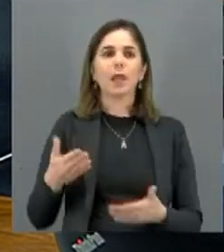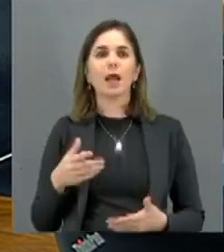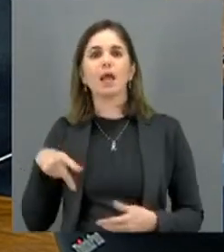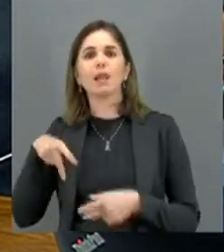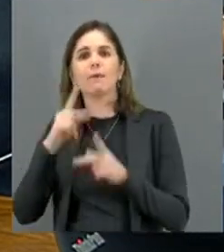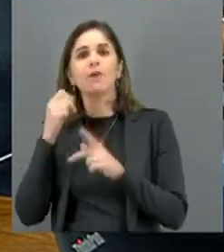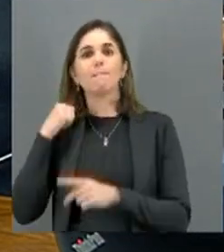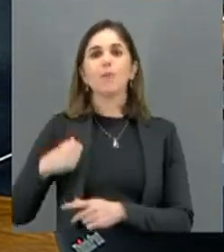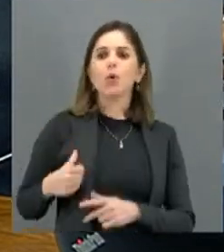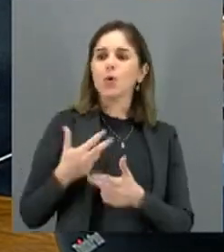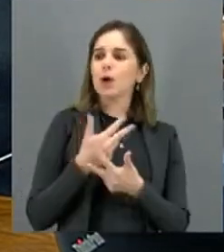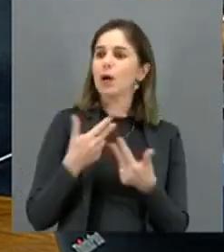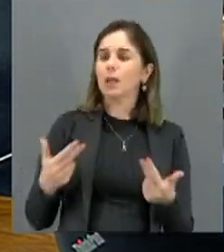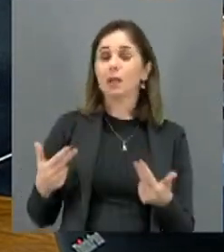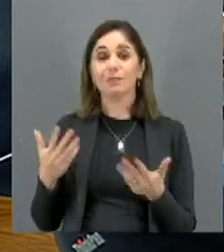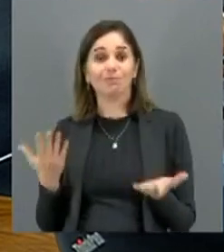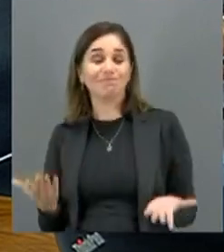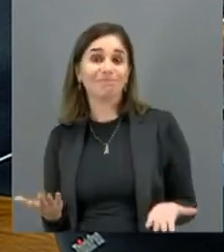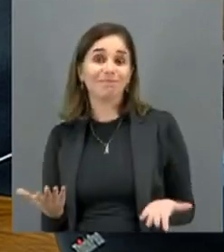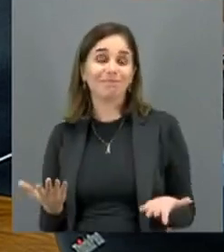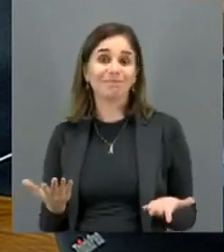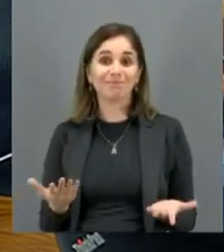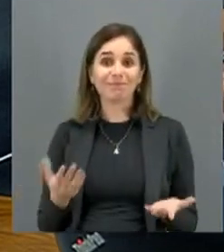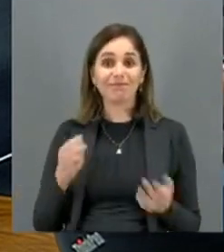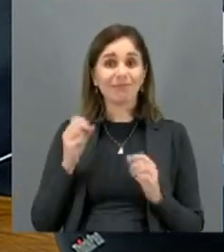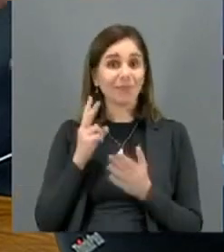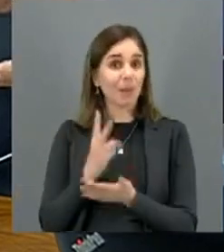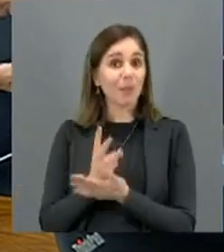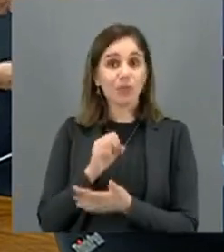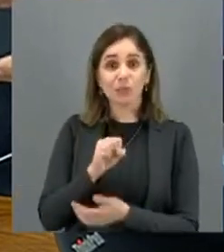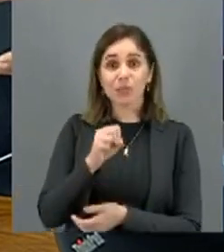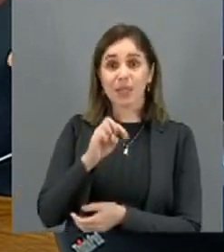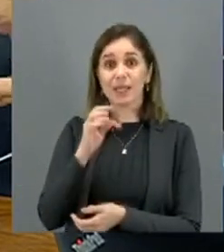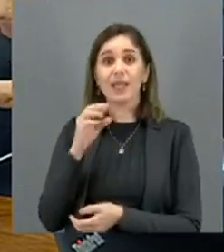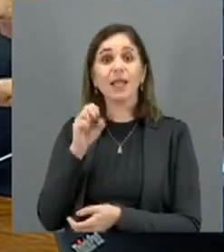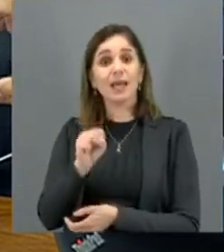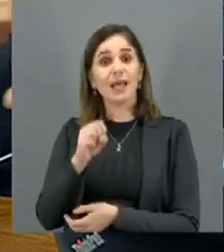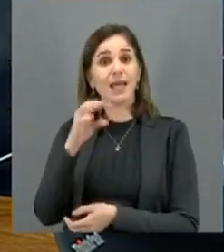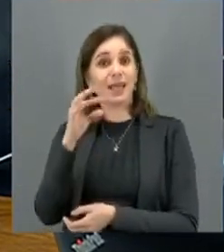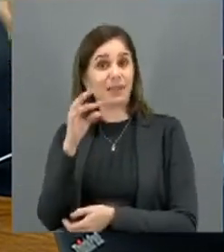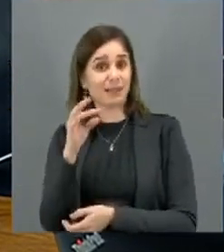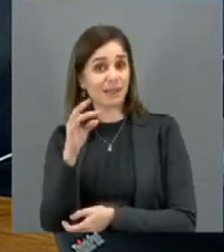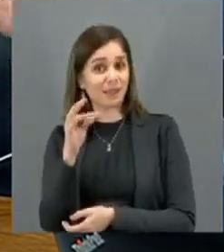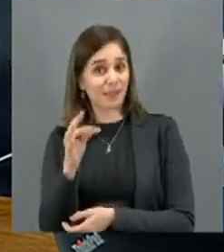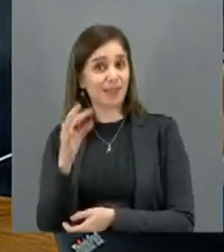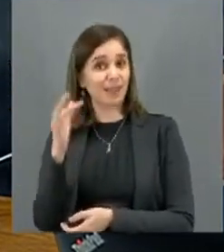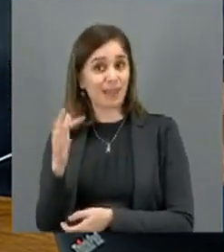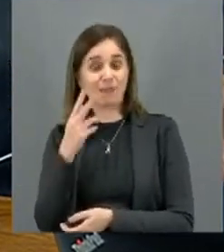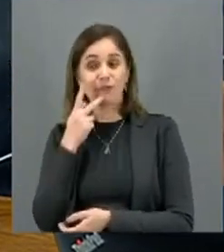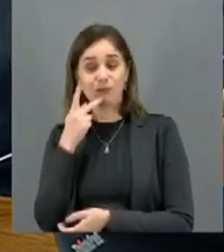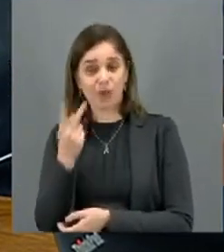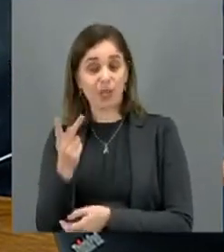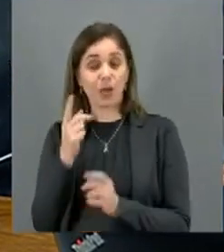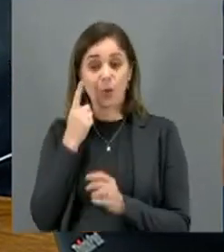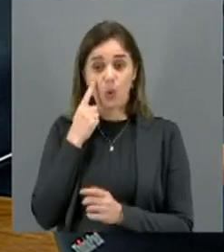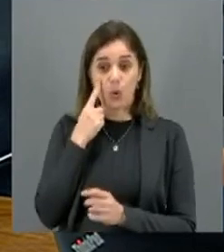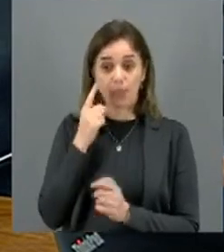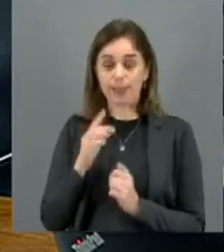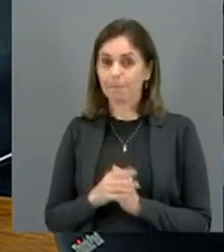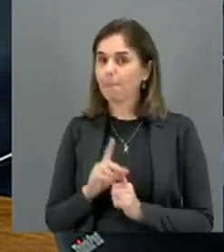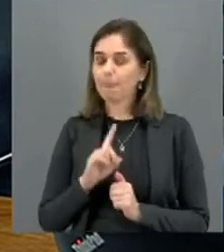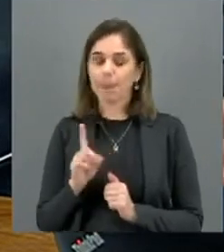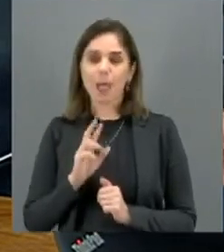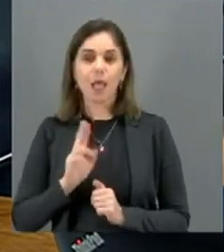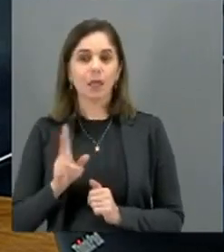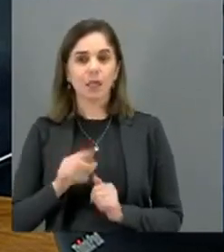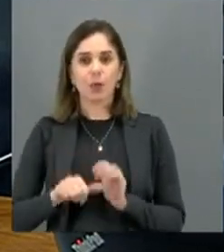que não aprove a descriminalização, está definindo uma quantidade X em que o cidadão não será indiciado,